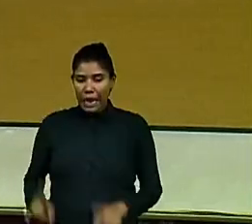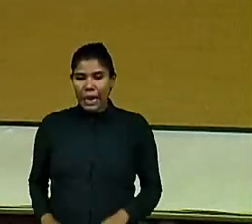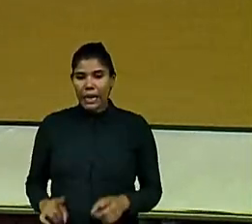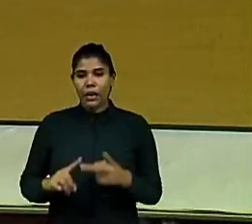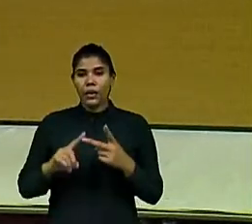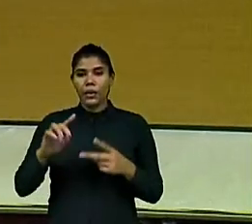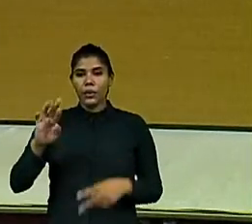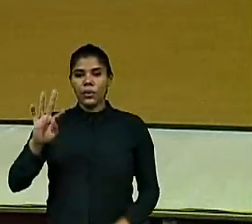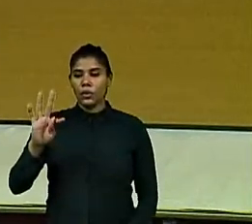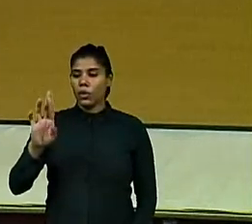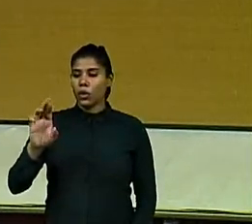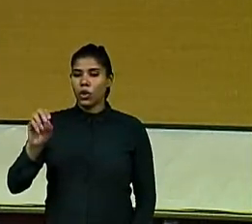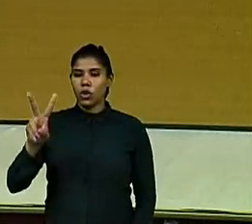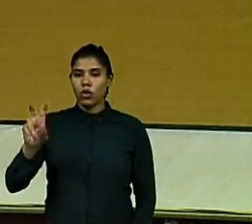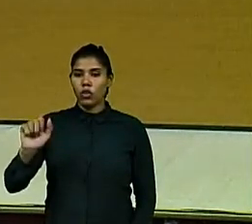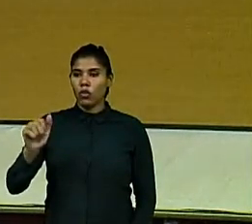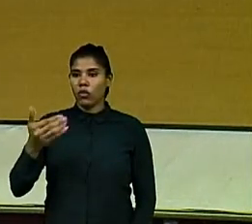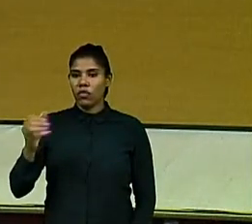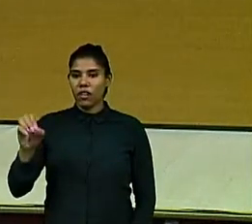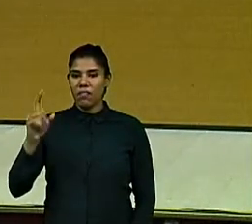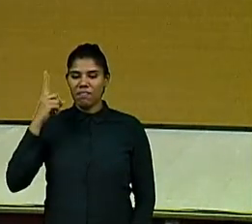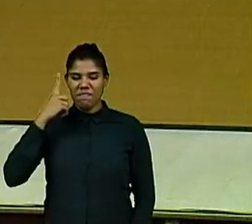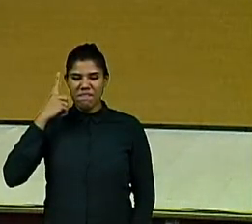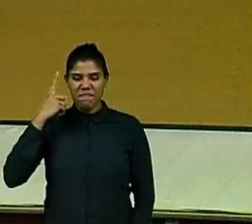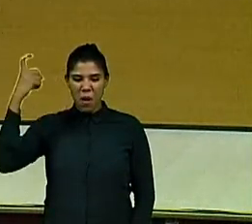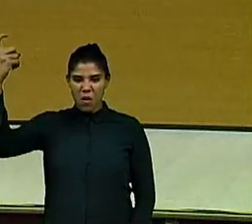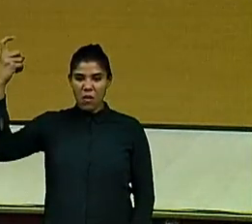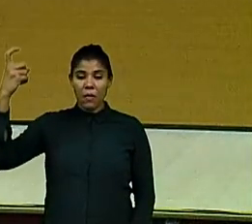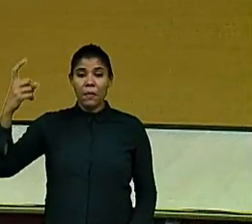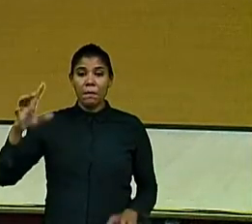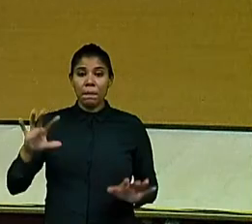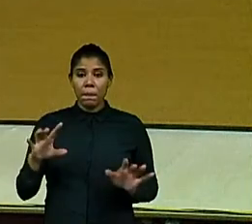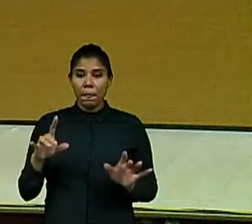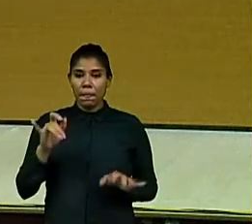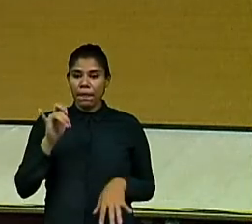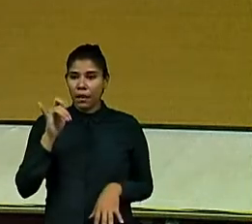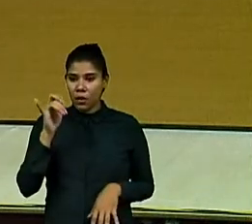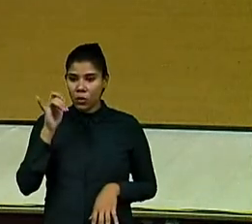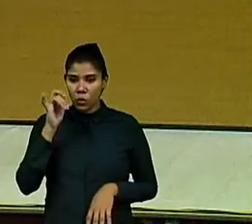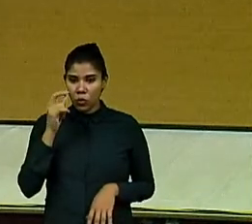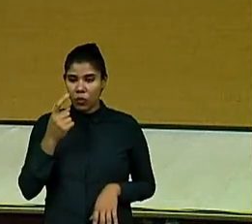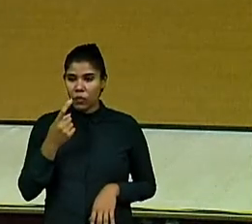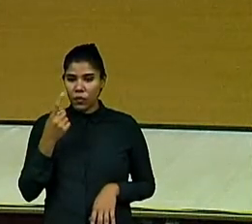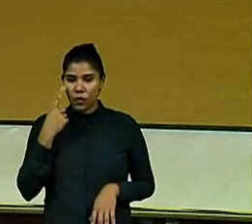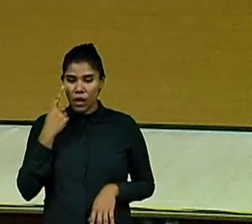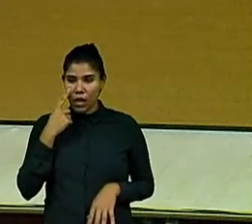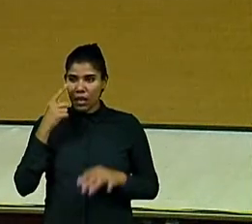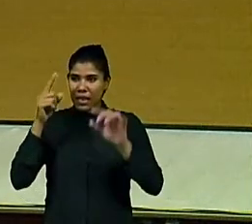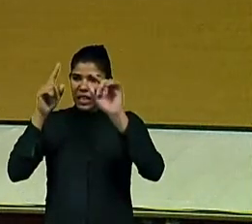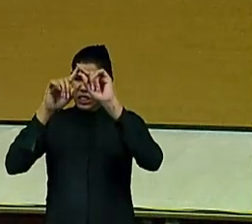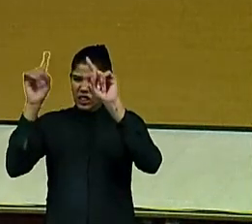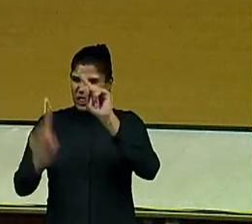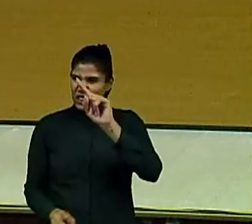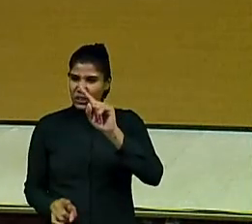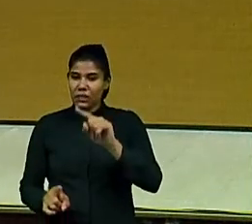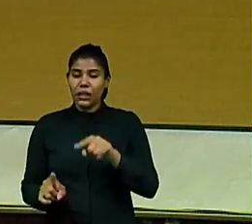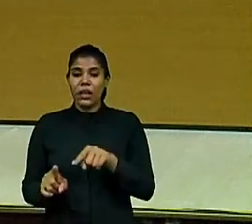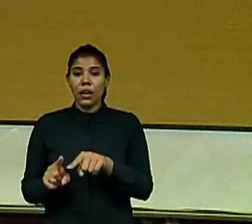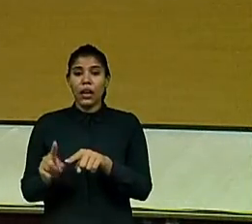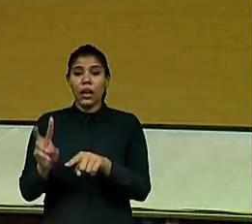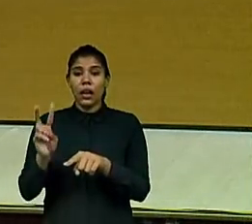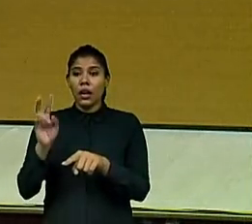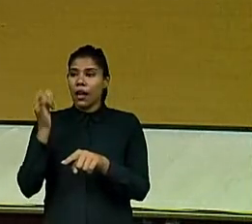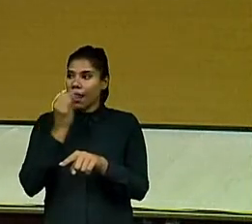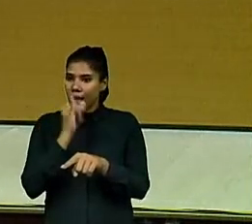quando você observa um raio que é uma descarga elétrica a descarga elétrica ela